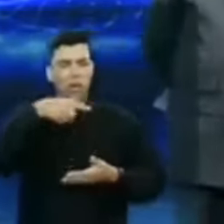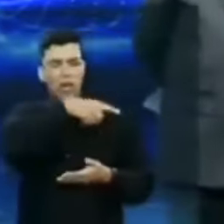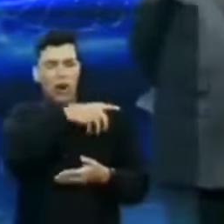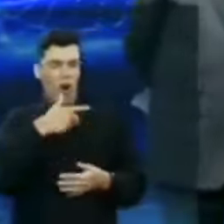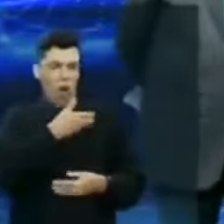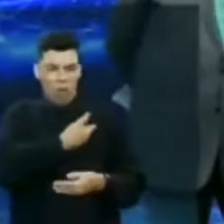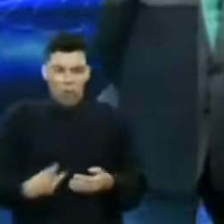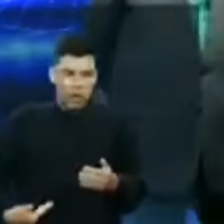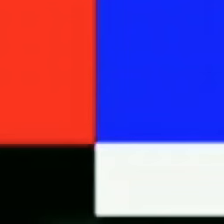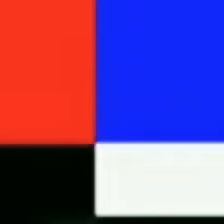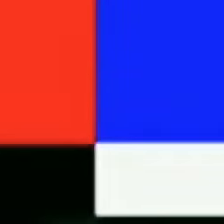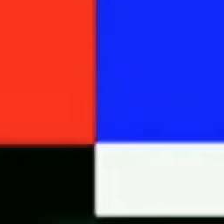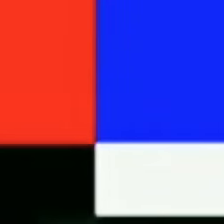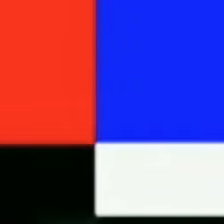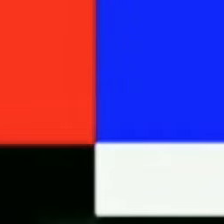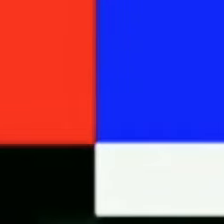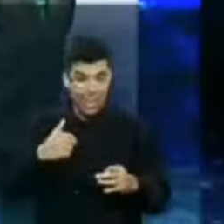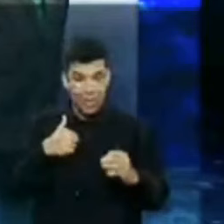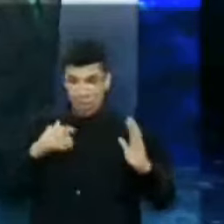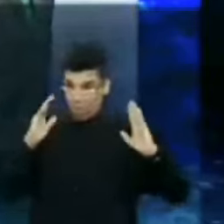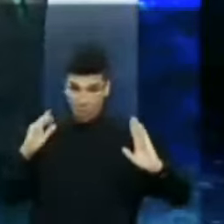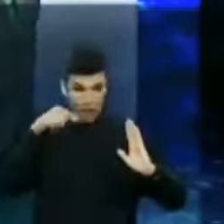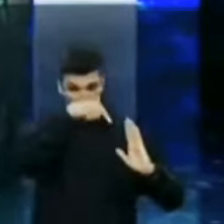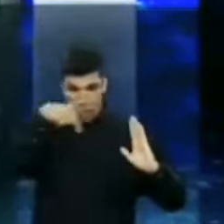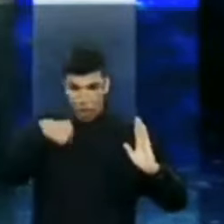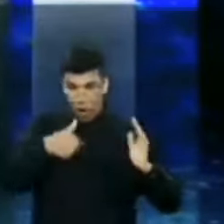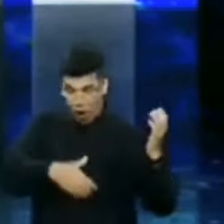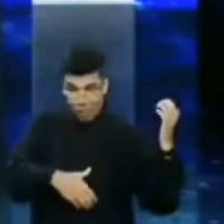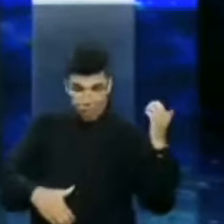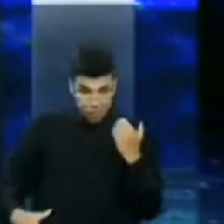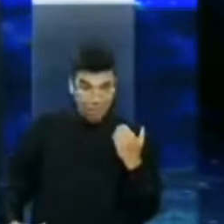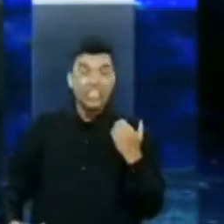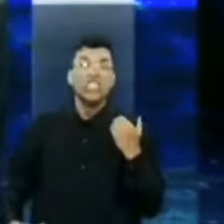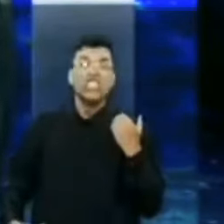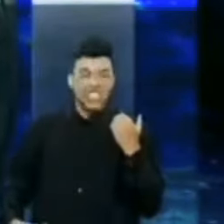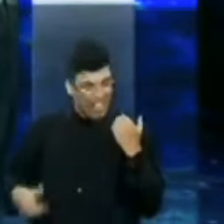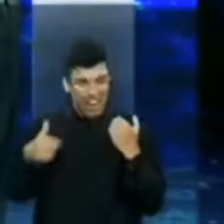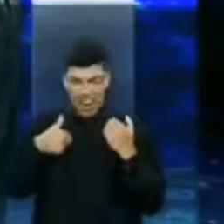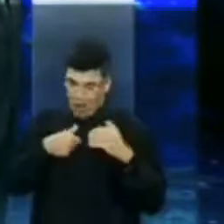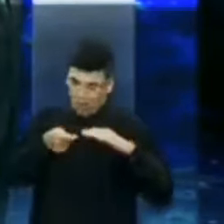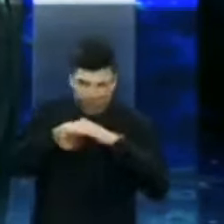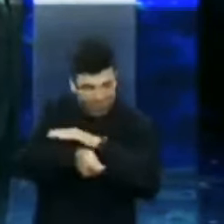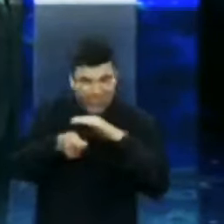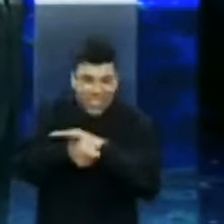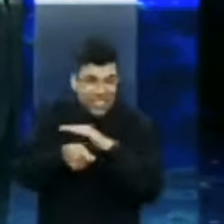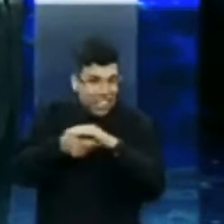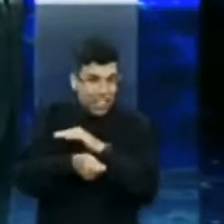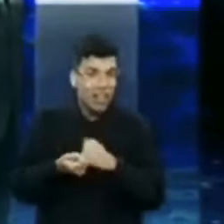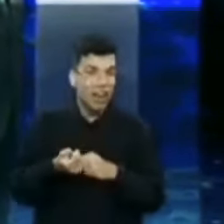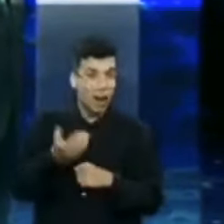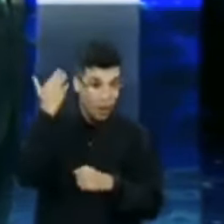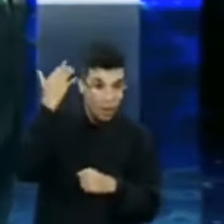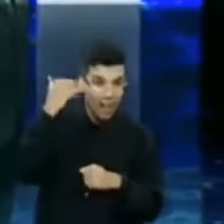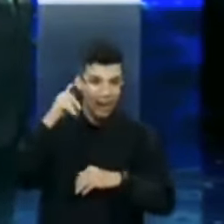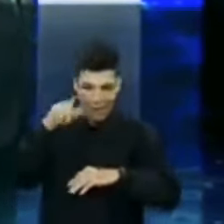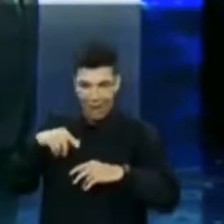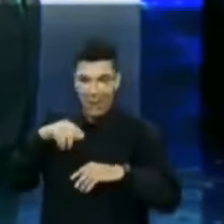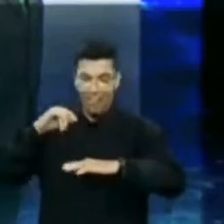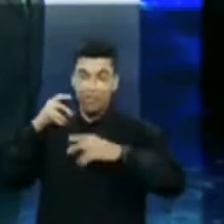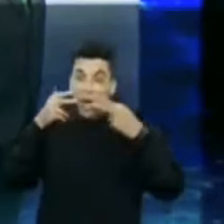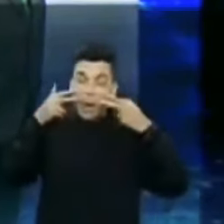nos anais do congresso nacional foi o que mais cuidei das Forças Armadas aeronáutica não tinha avião